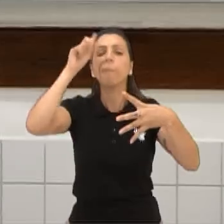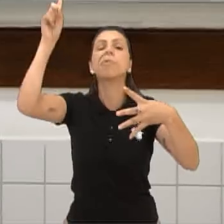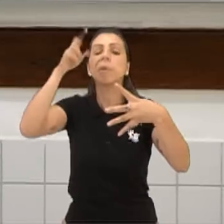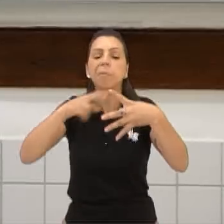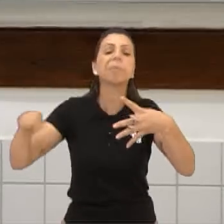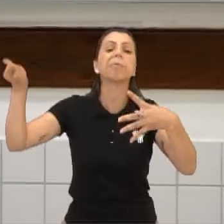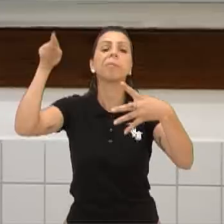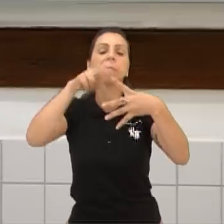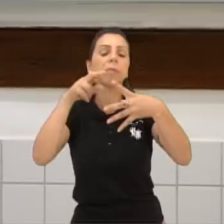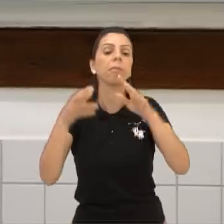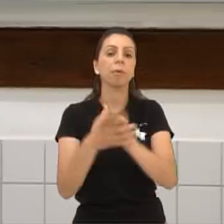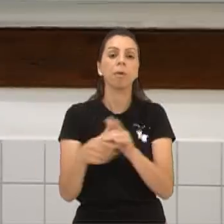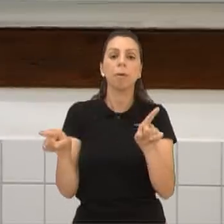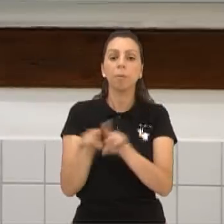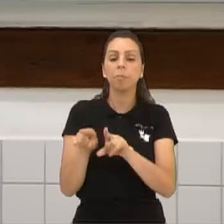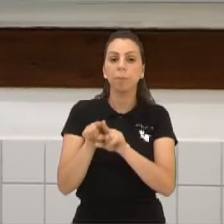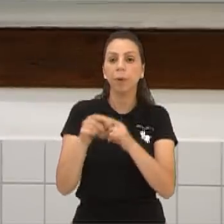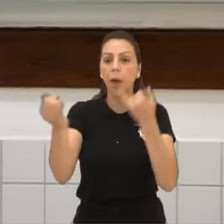mais informação eu tenho